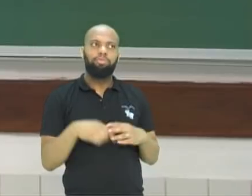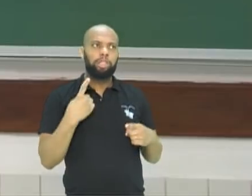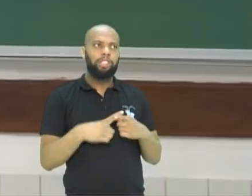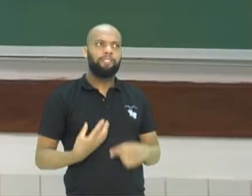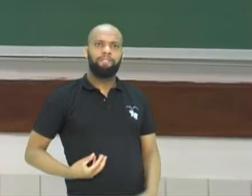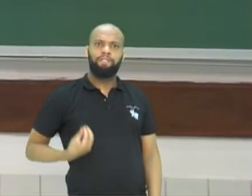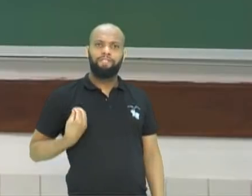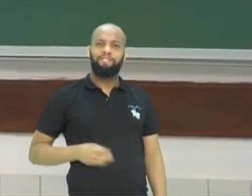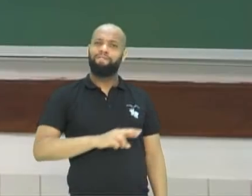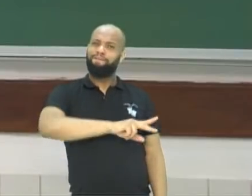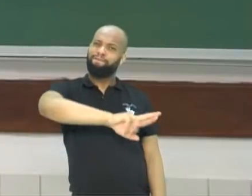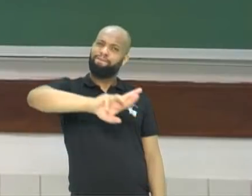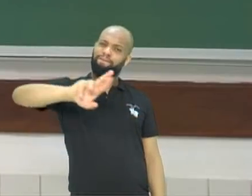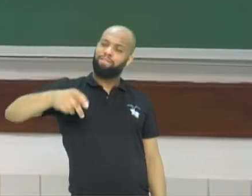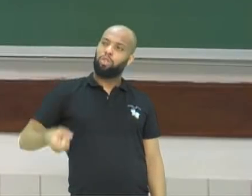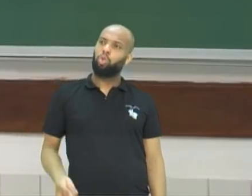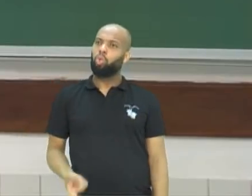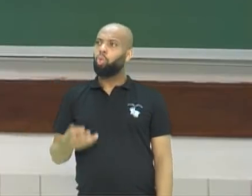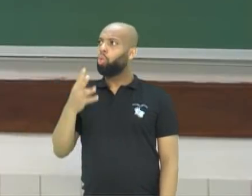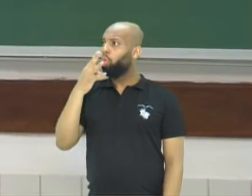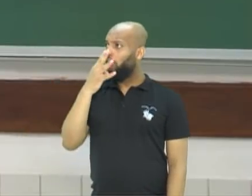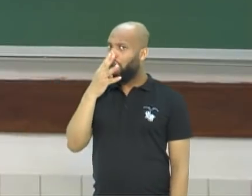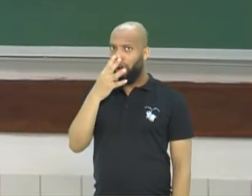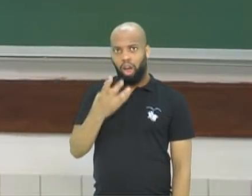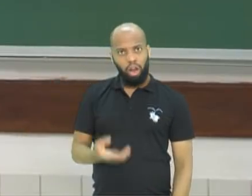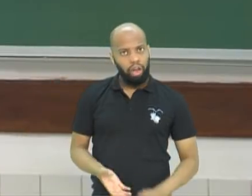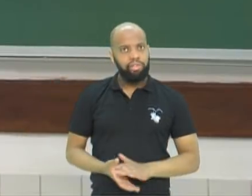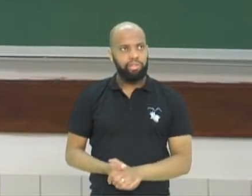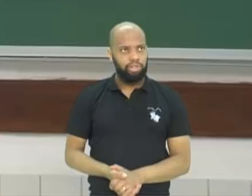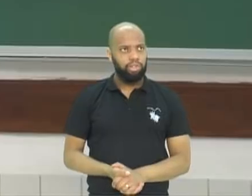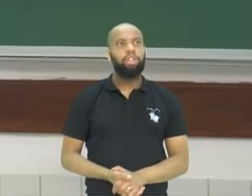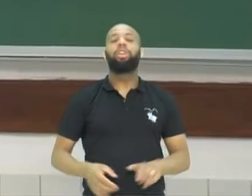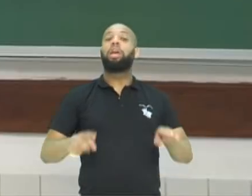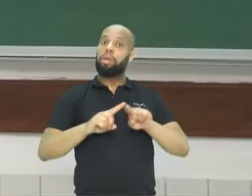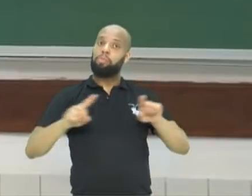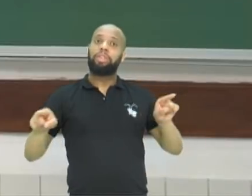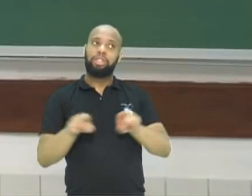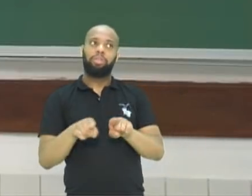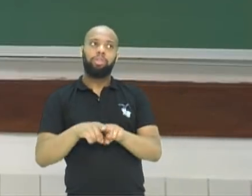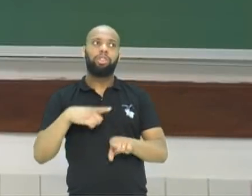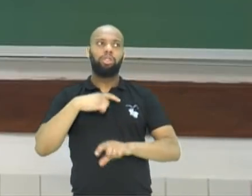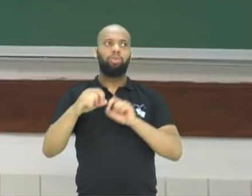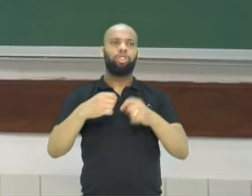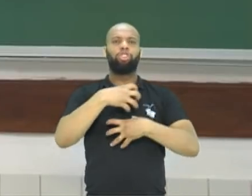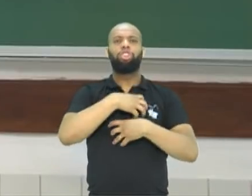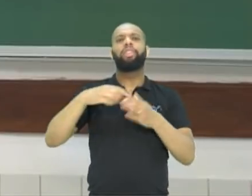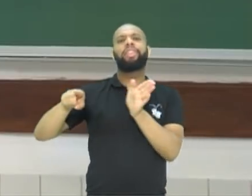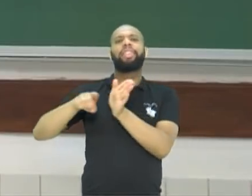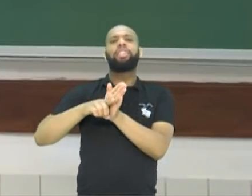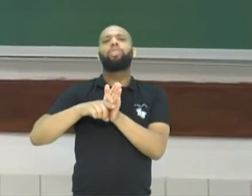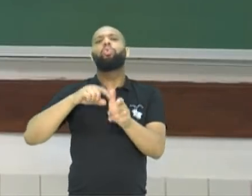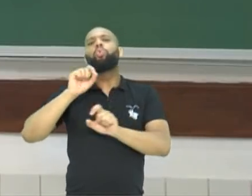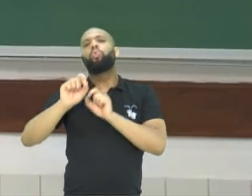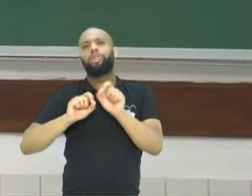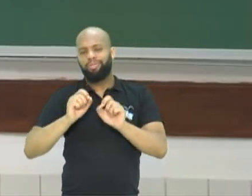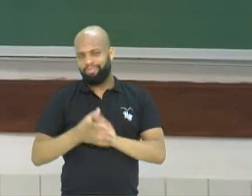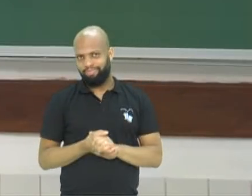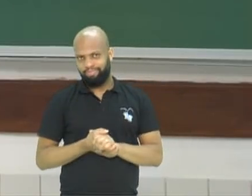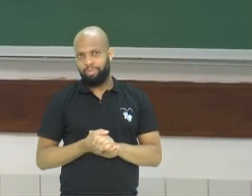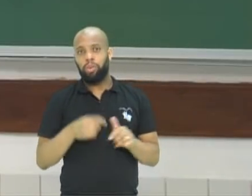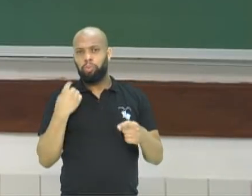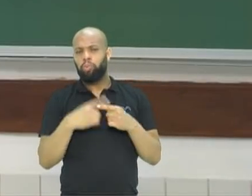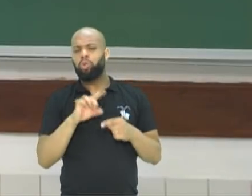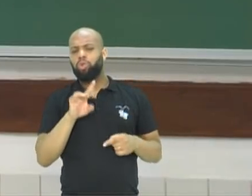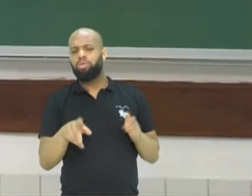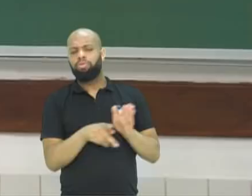vivos que ele viu na Mata Atlântica, ficou impressionado com a Mata Atlântica. Mas por outro lado também, a função dele não era só